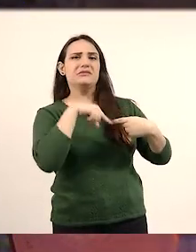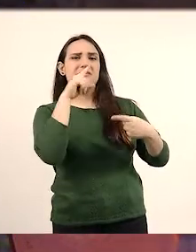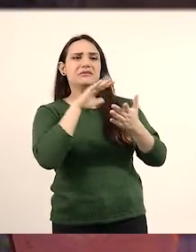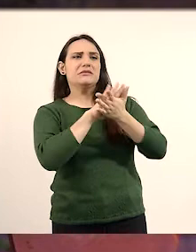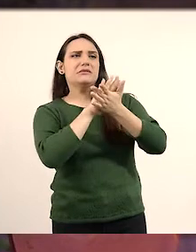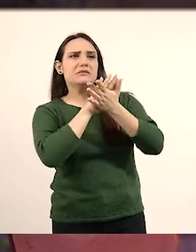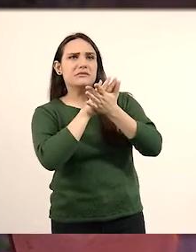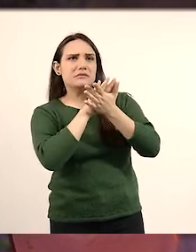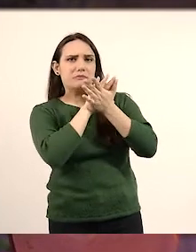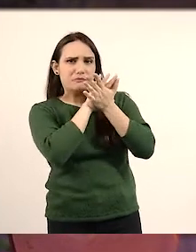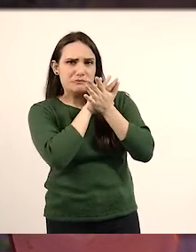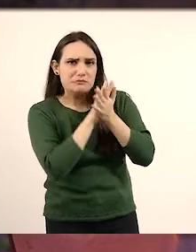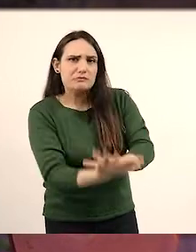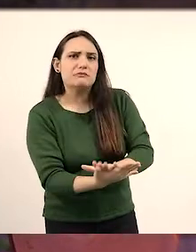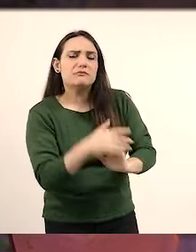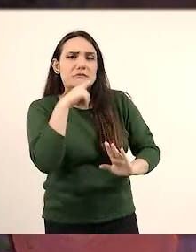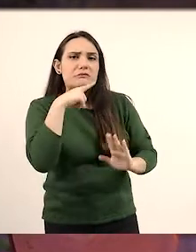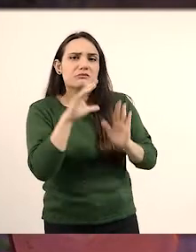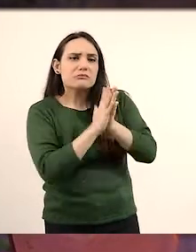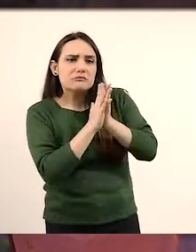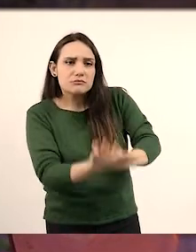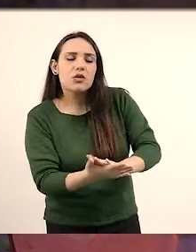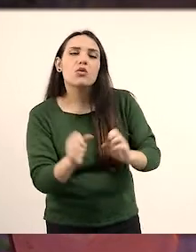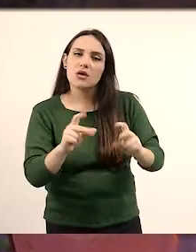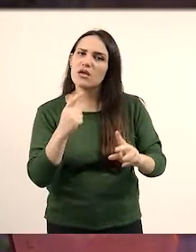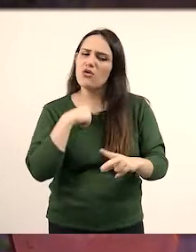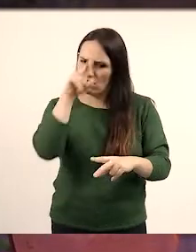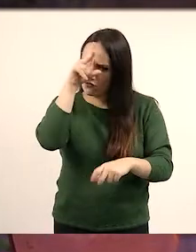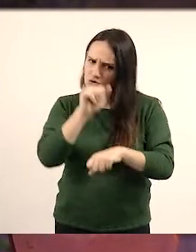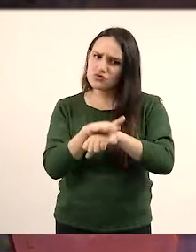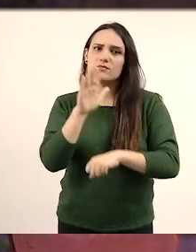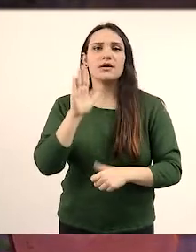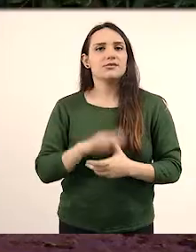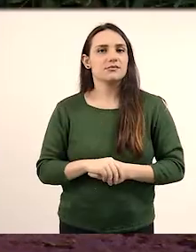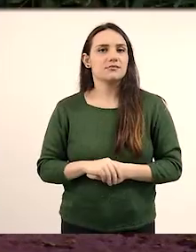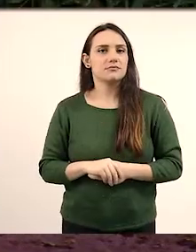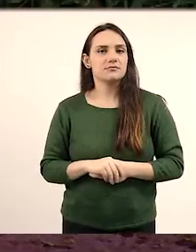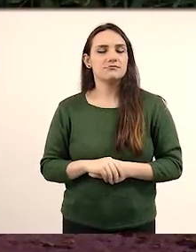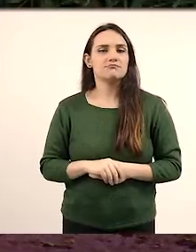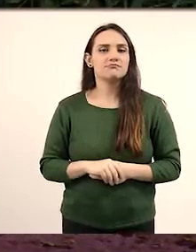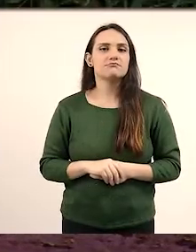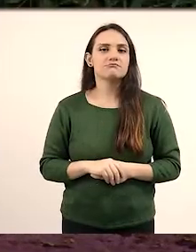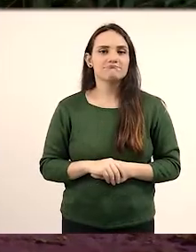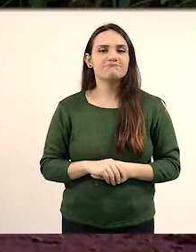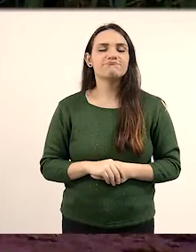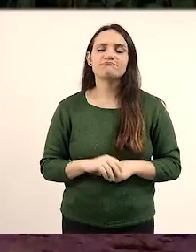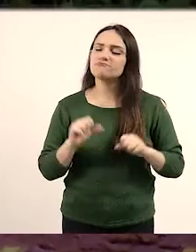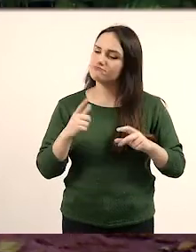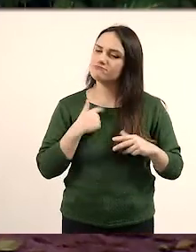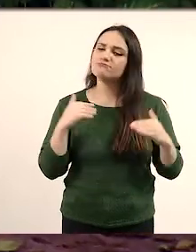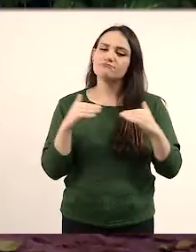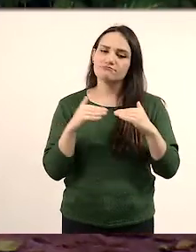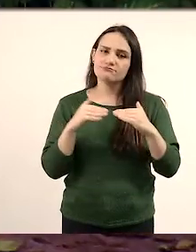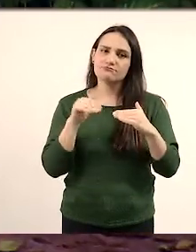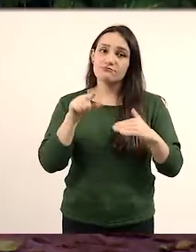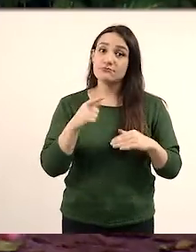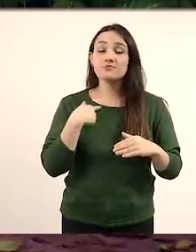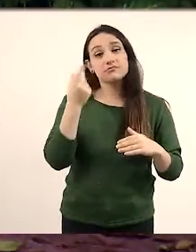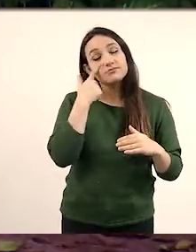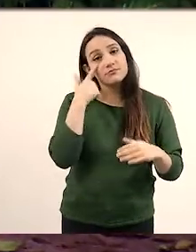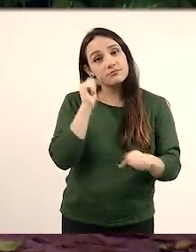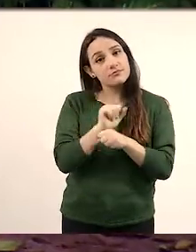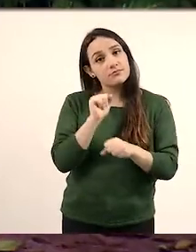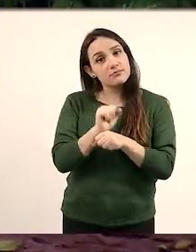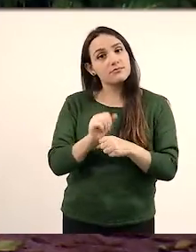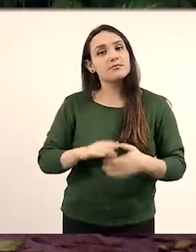que essa crise é o primeiro grande desafio pós-Constituição de 88. Sem dúvidas, eu tendo a concordar. O jeito é esperar para ver,